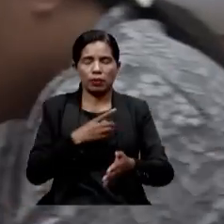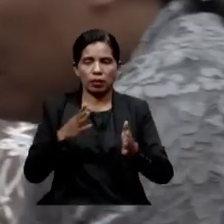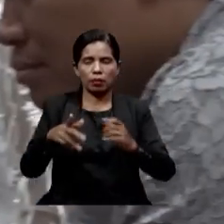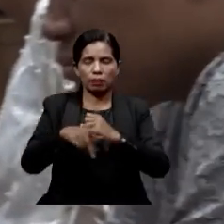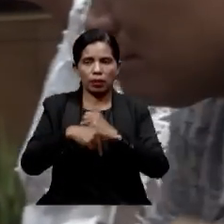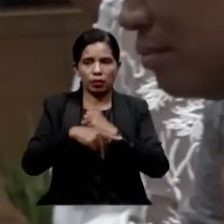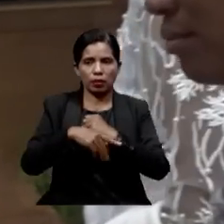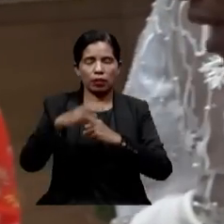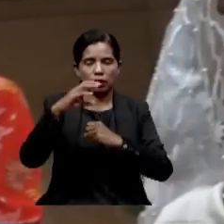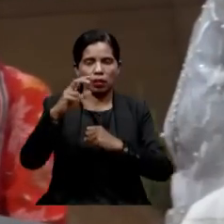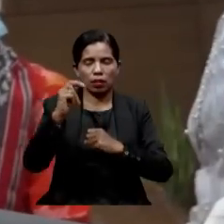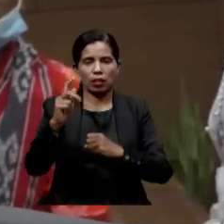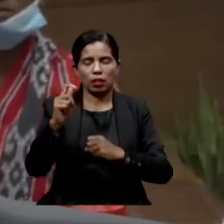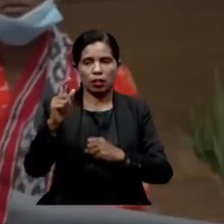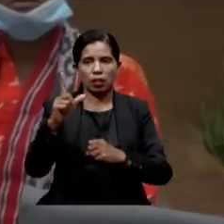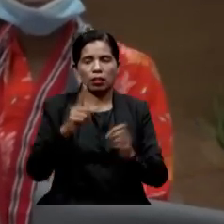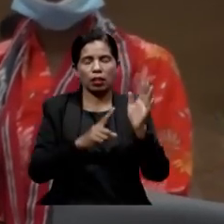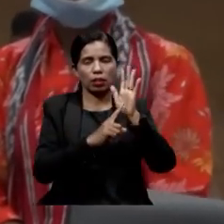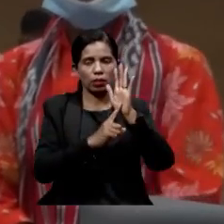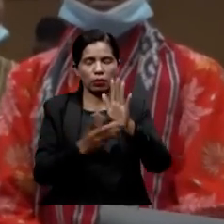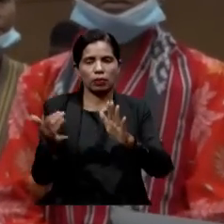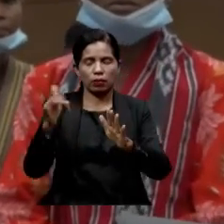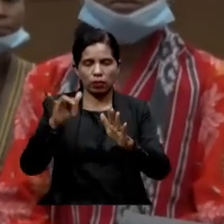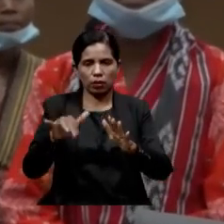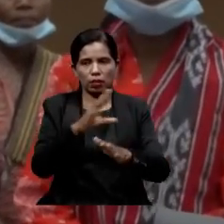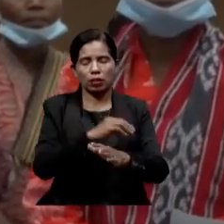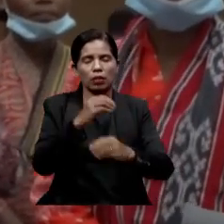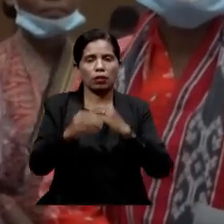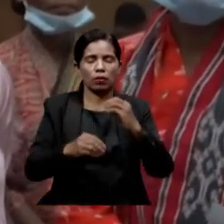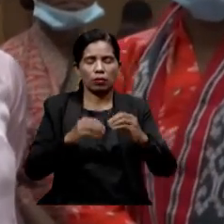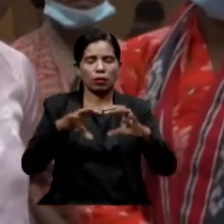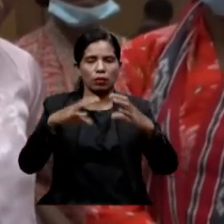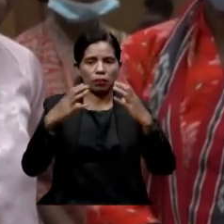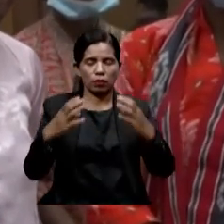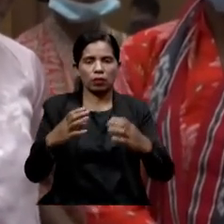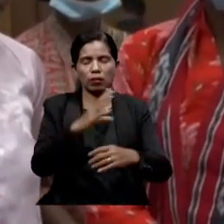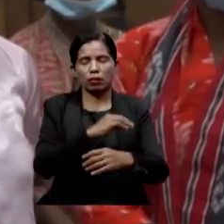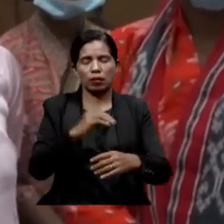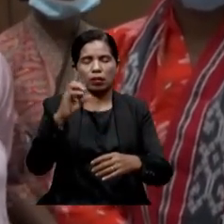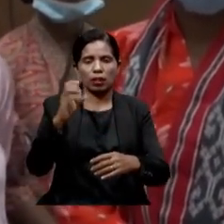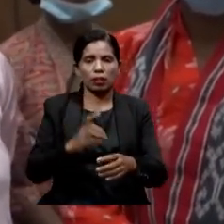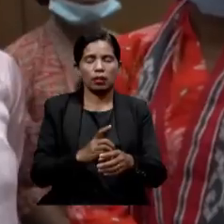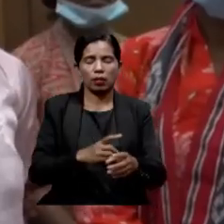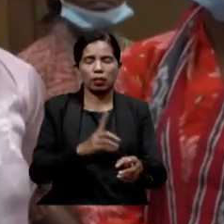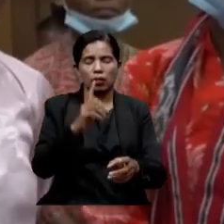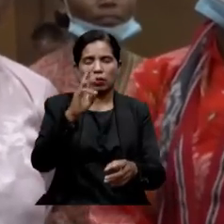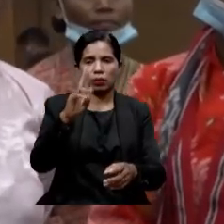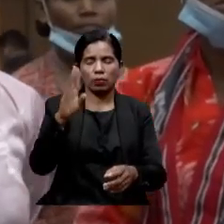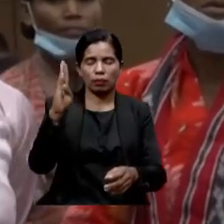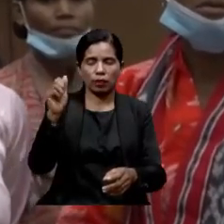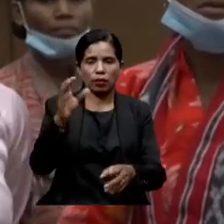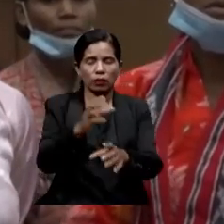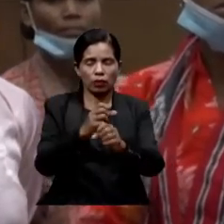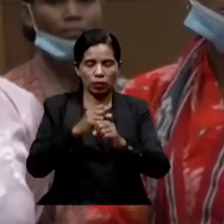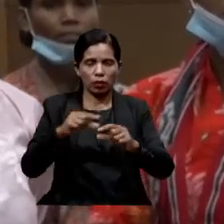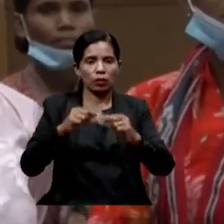CNRT, Lúcia Taiki, onde ratou a cirania de lamentação, quando a comissão organizadora Expo Dumbai, nebe foti ona tais, Rússia Grupo